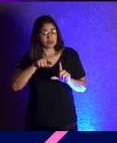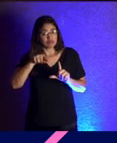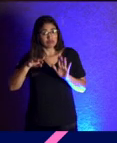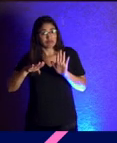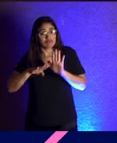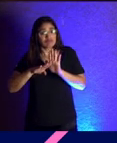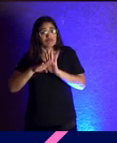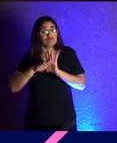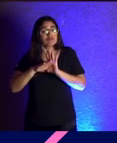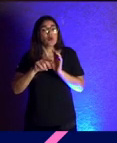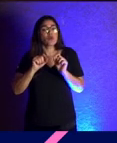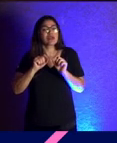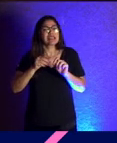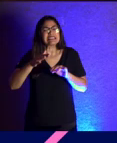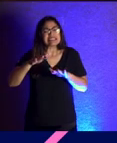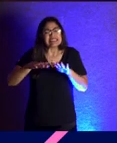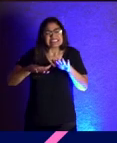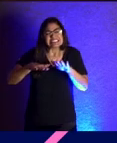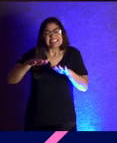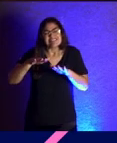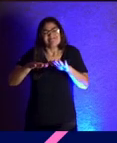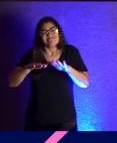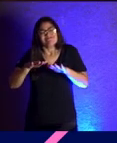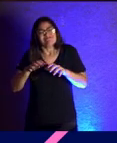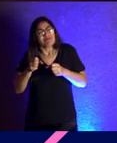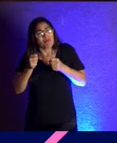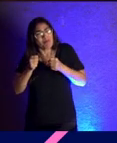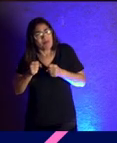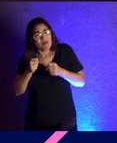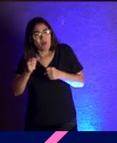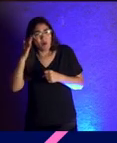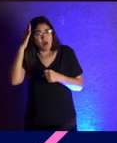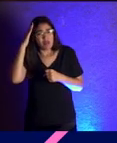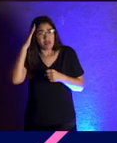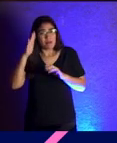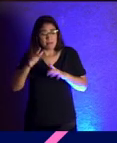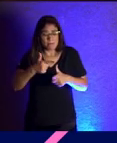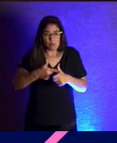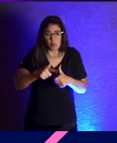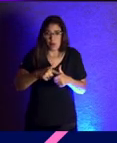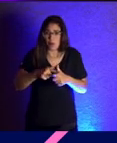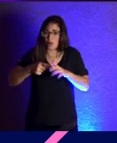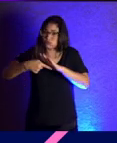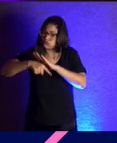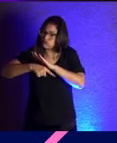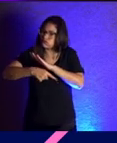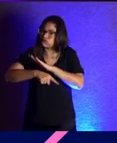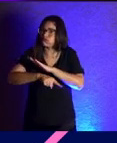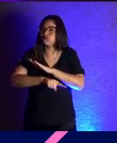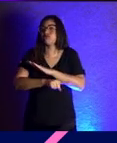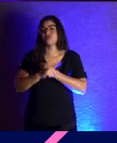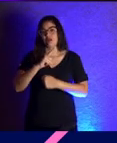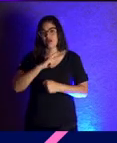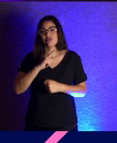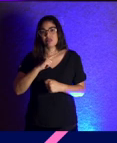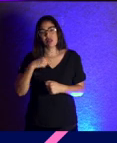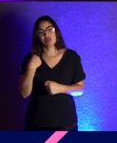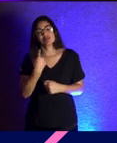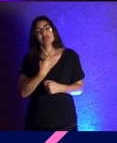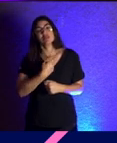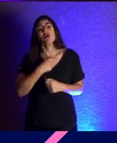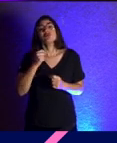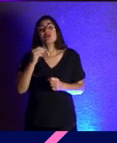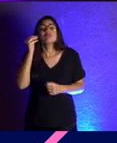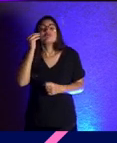muito parciais. Então, isso é possível de você saber, mas que o problema é muito maior. Então, a gente vai buscar